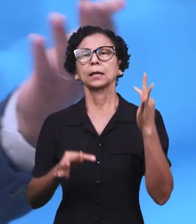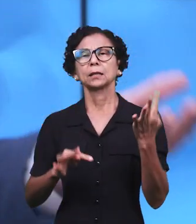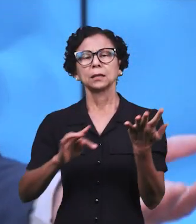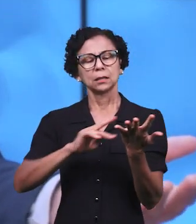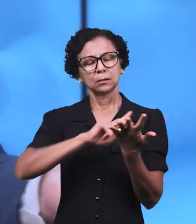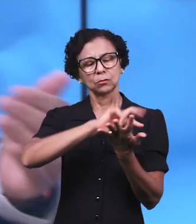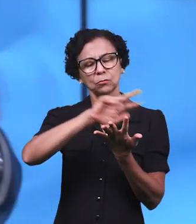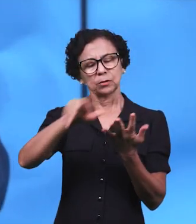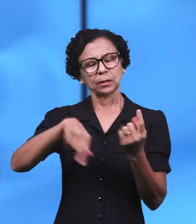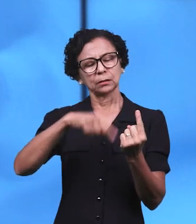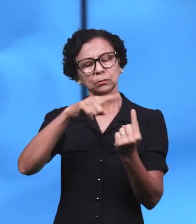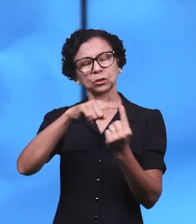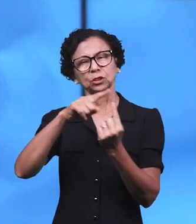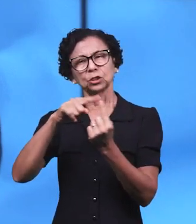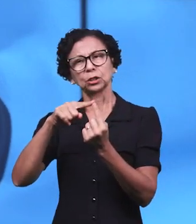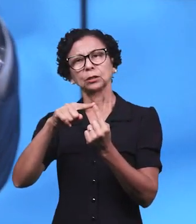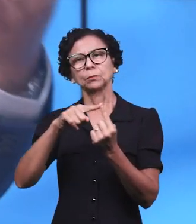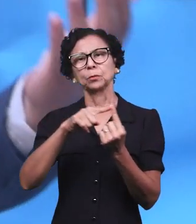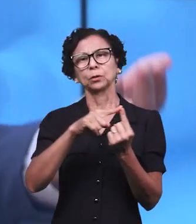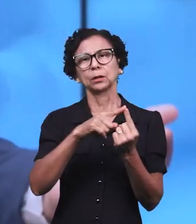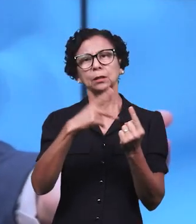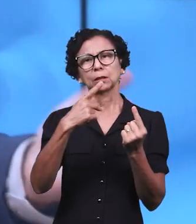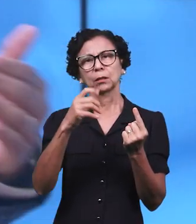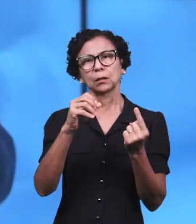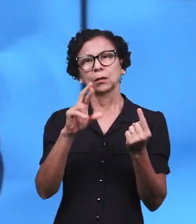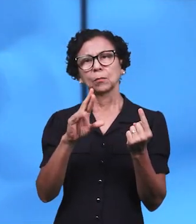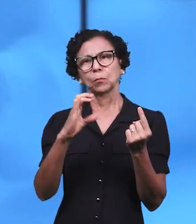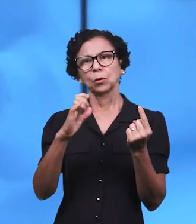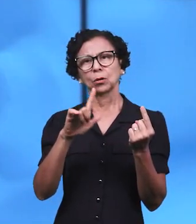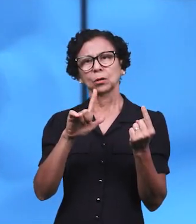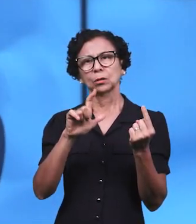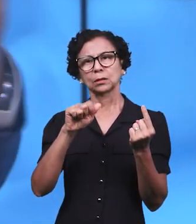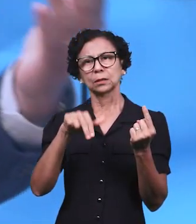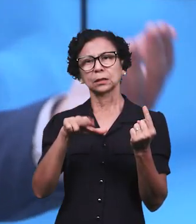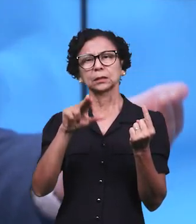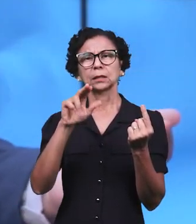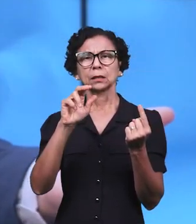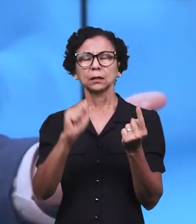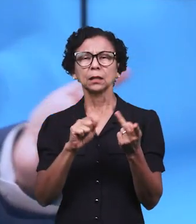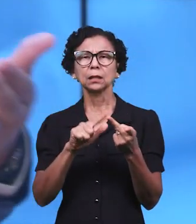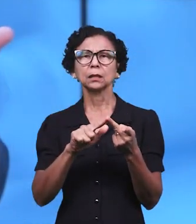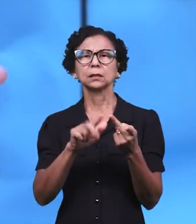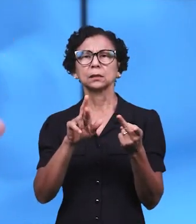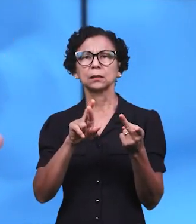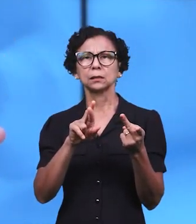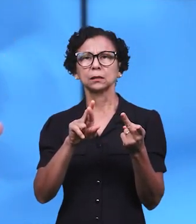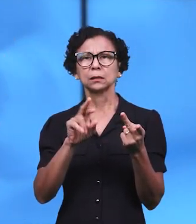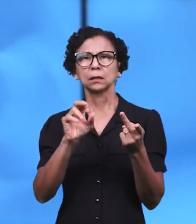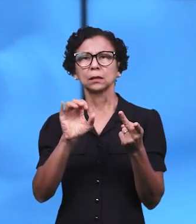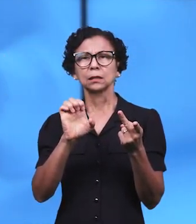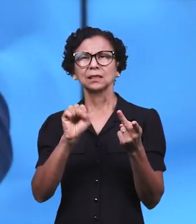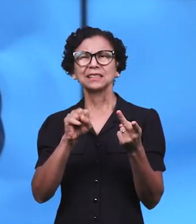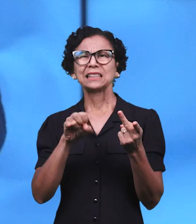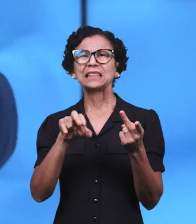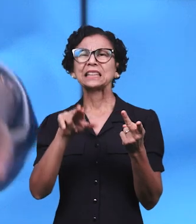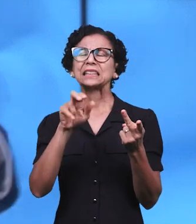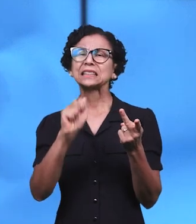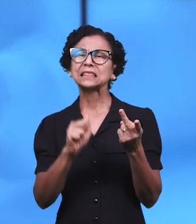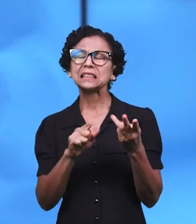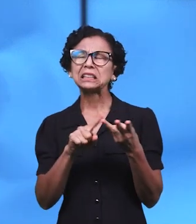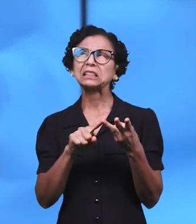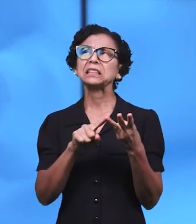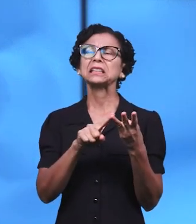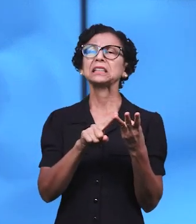de resina, facetas de porcelana ou lente de contato, como muitas pessoas conhecem. O que são